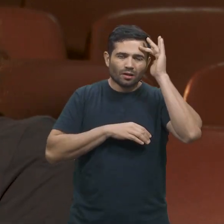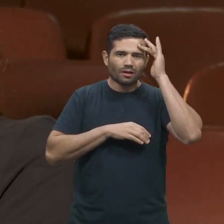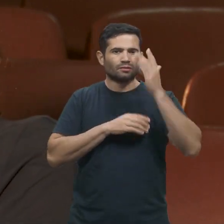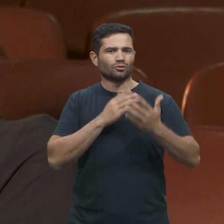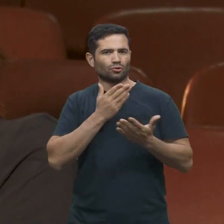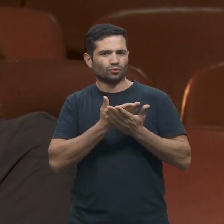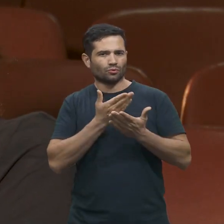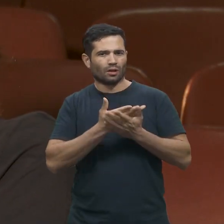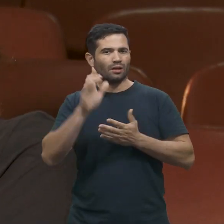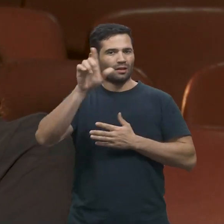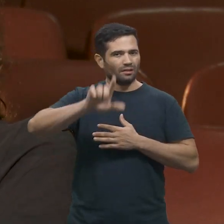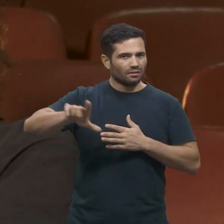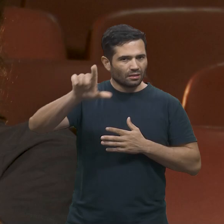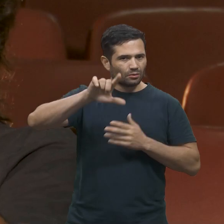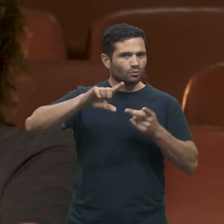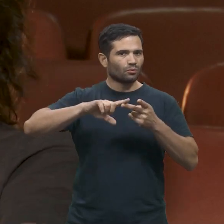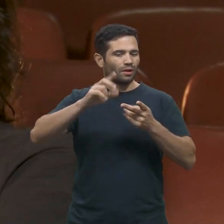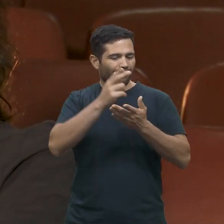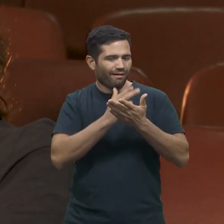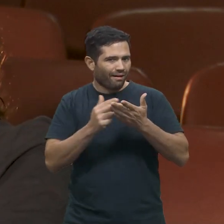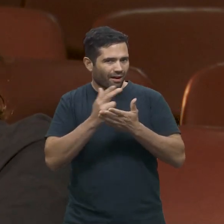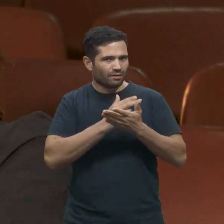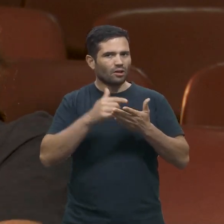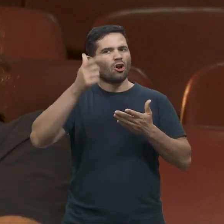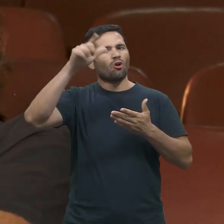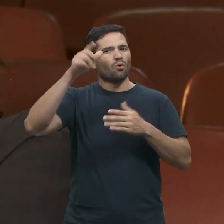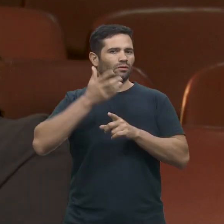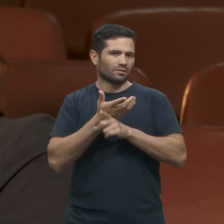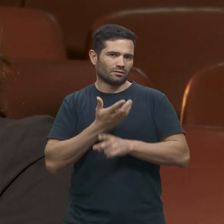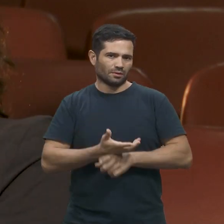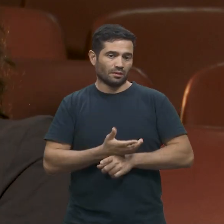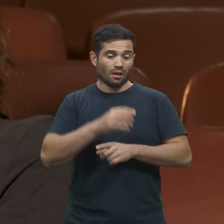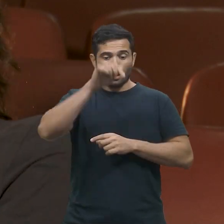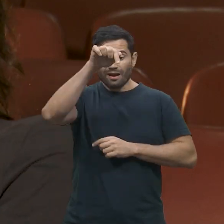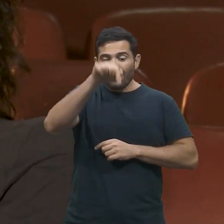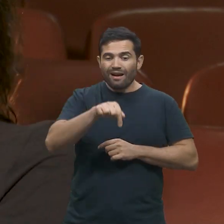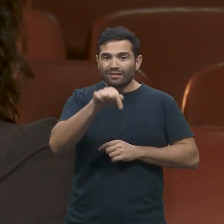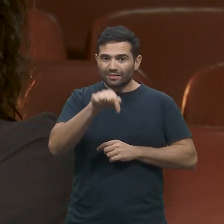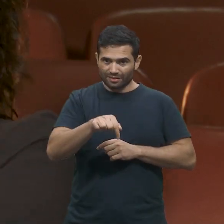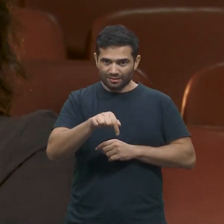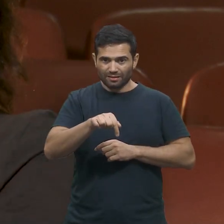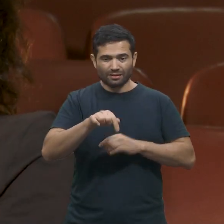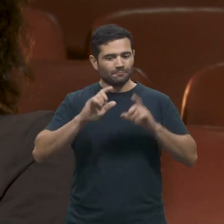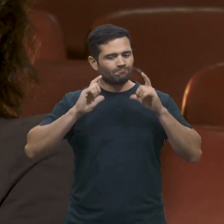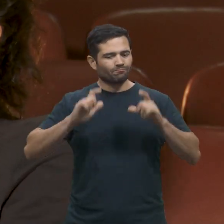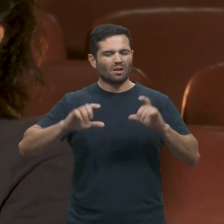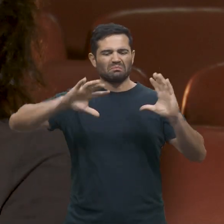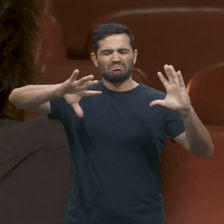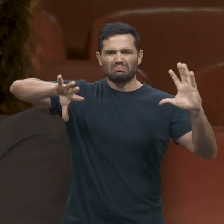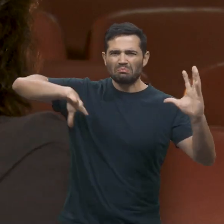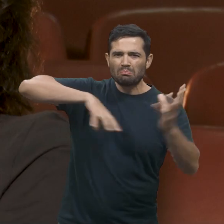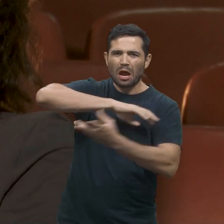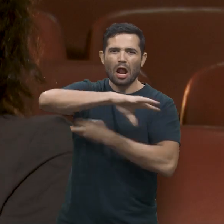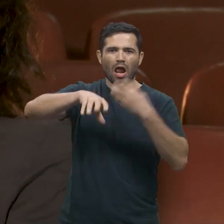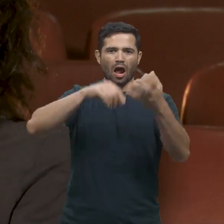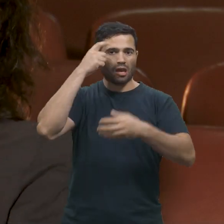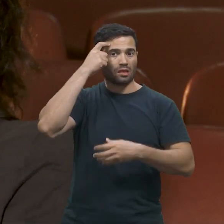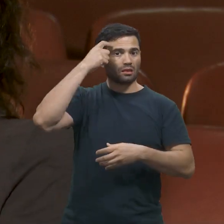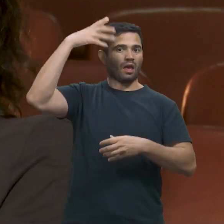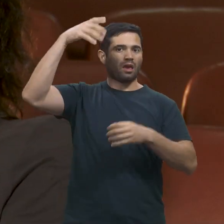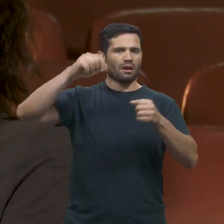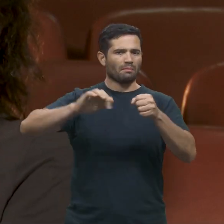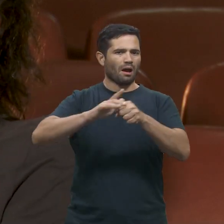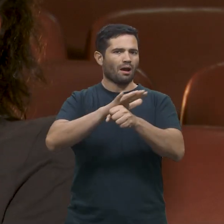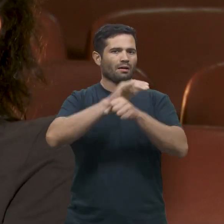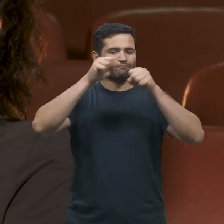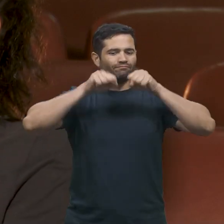pessoas estudando literatura, artes e também outras matérias, aqui você está num turbilhão de ideias